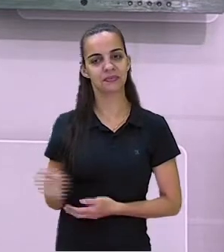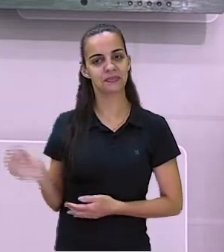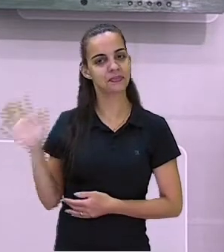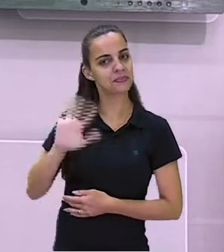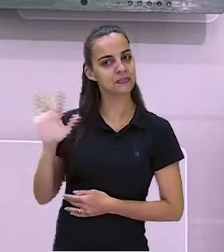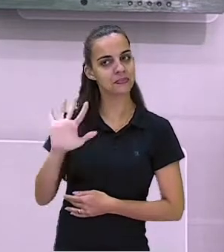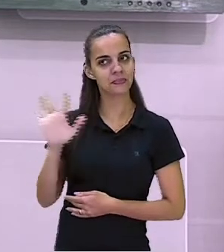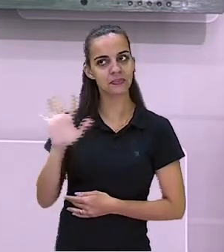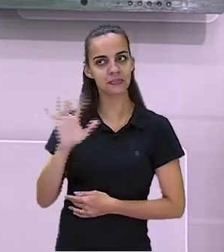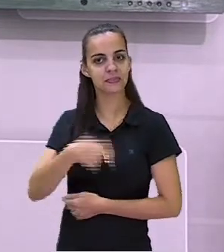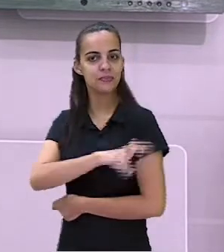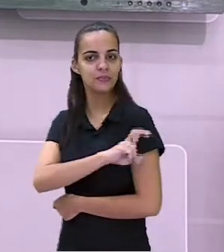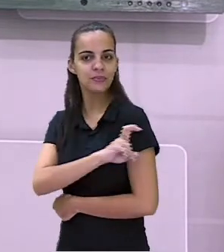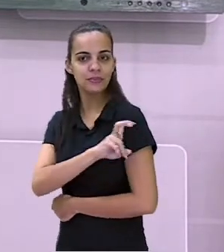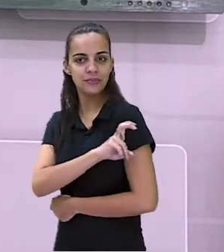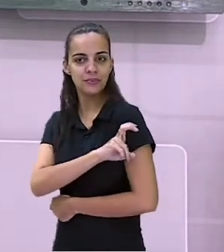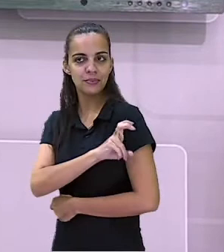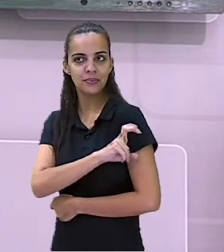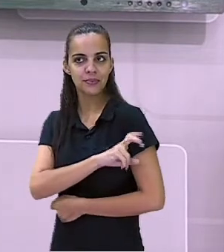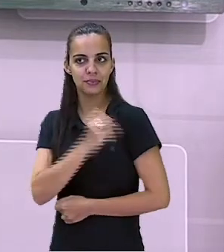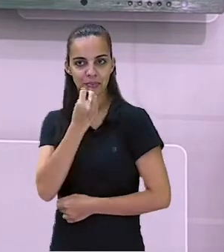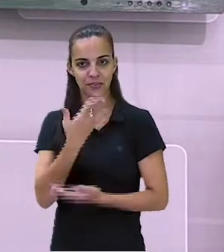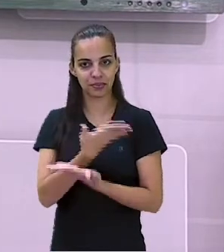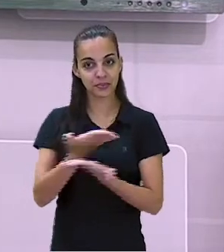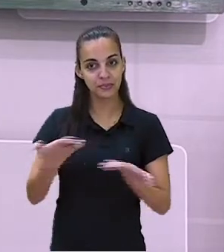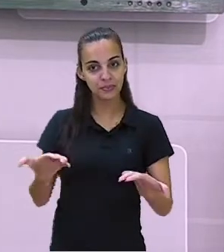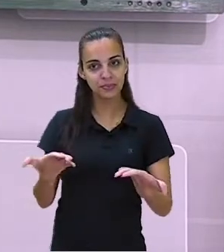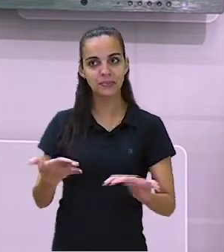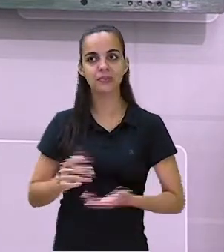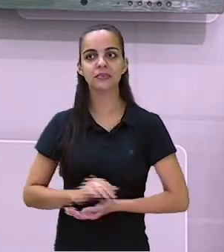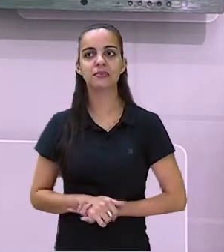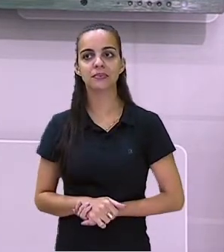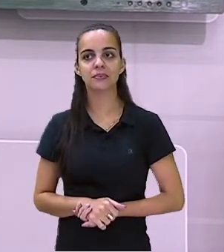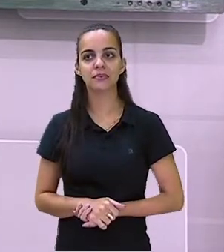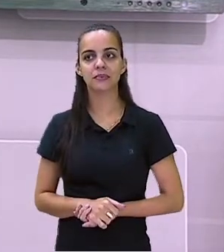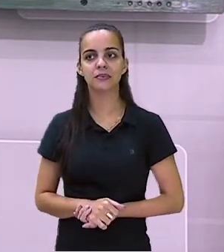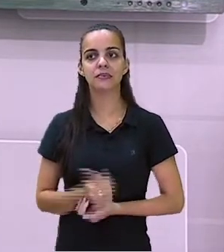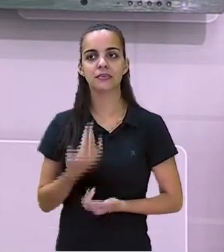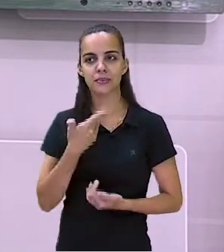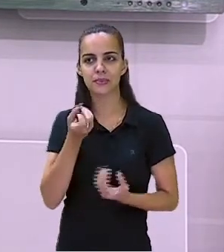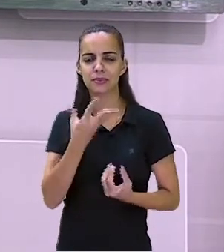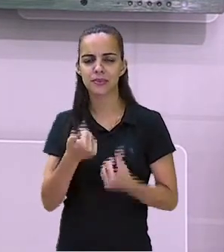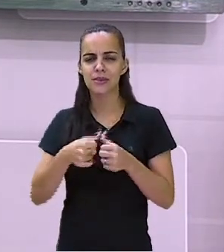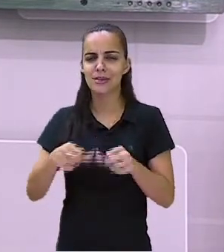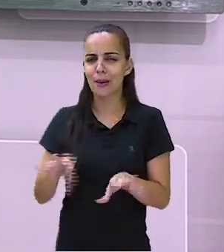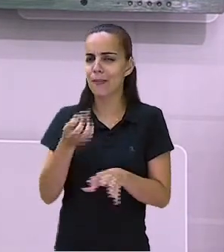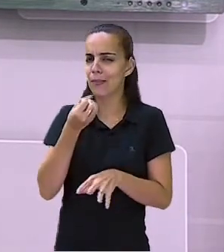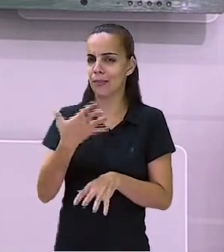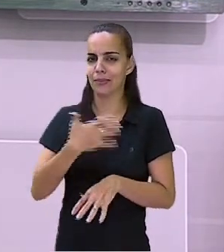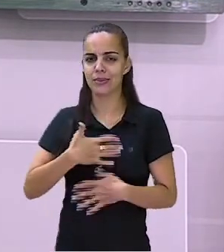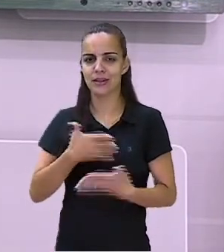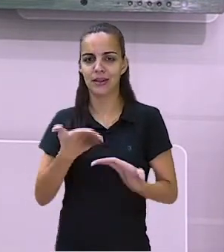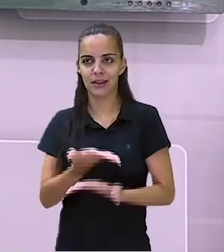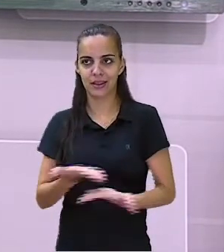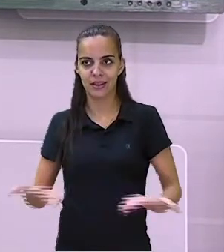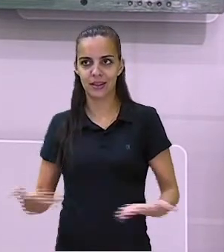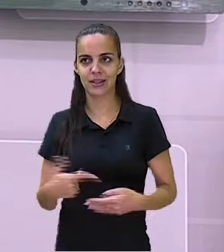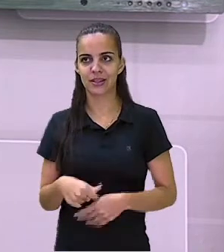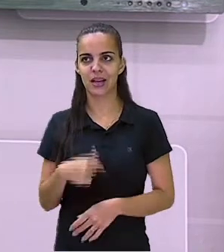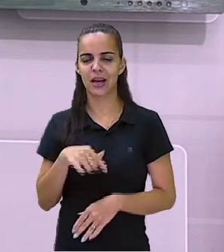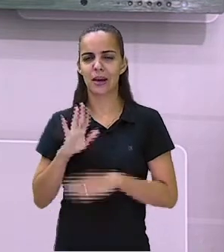Olá, galera do quinto ano, tudo bem? Que bom estar aqui mais uma vez com você